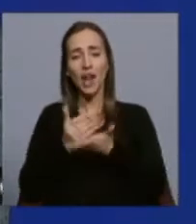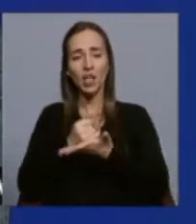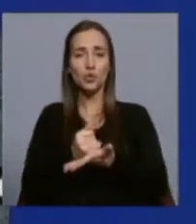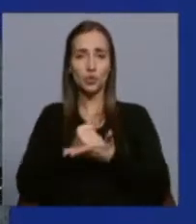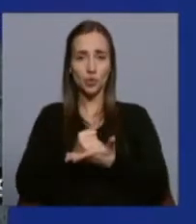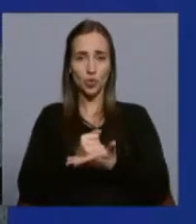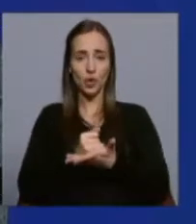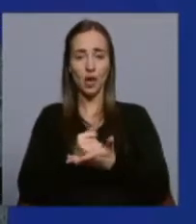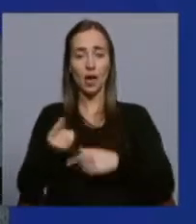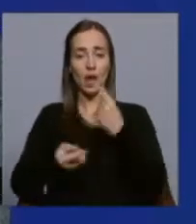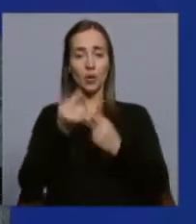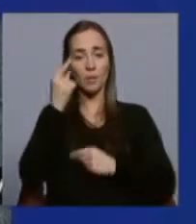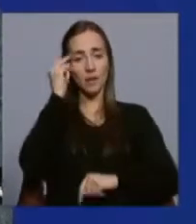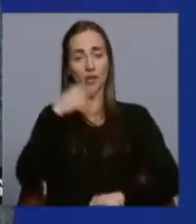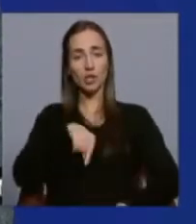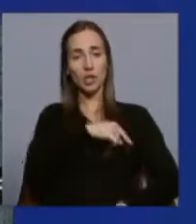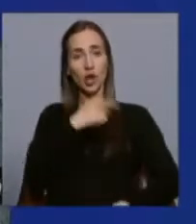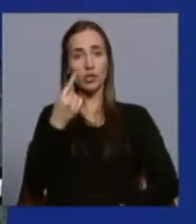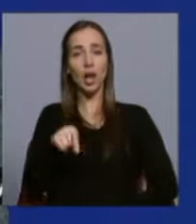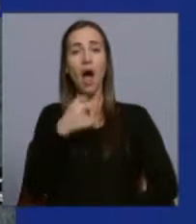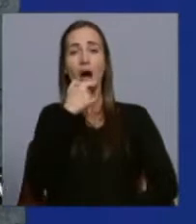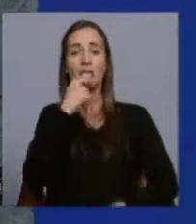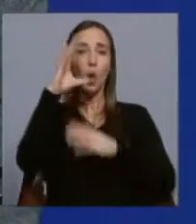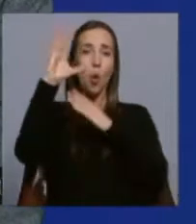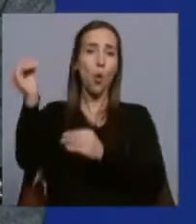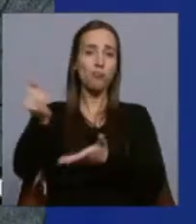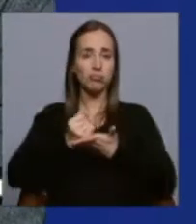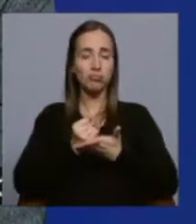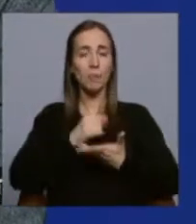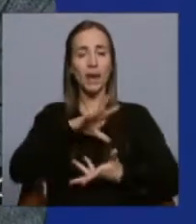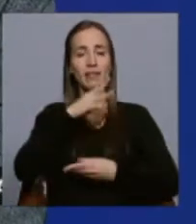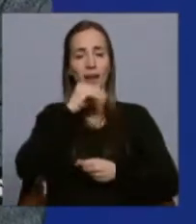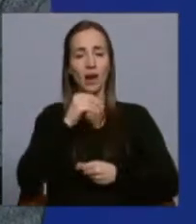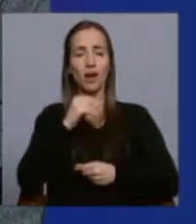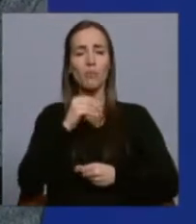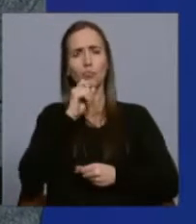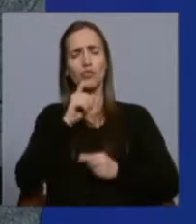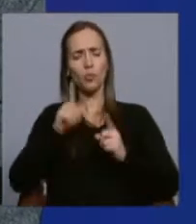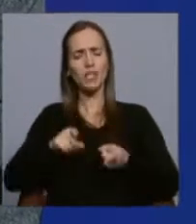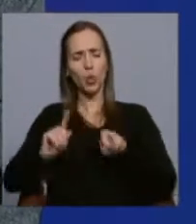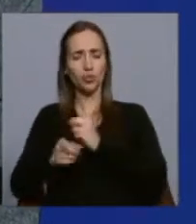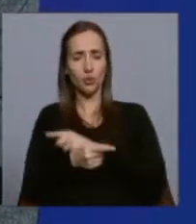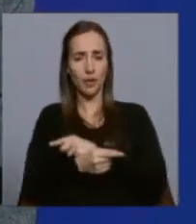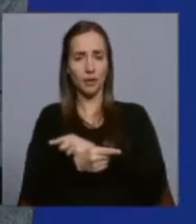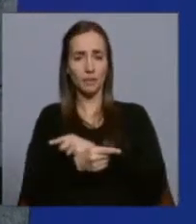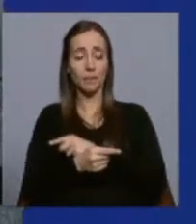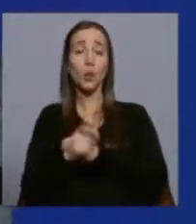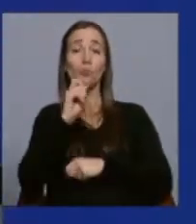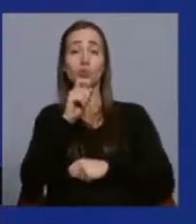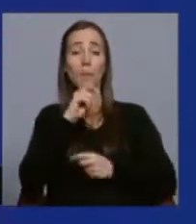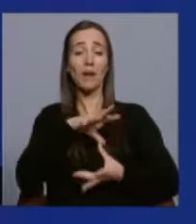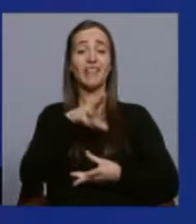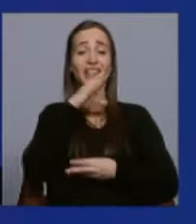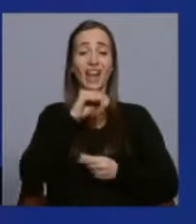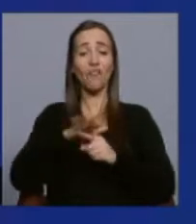a algumas das ideias que nós temos sobre a influência da Lua na Terra. Mas vamos começar, se calhar, ao contrário, que é eventualmente da influência da Terra sobre a